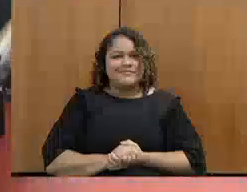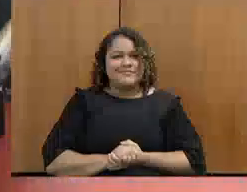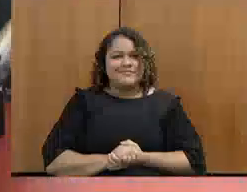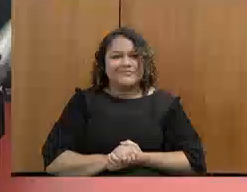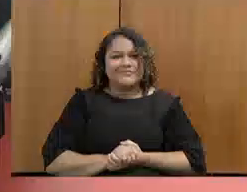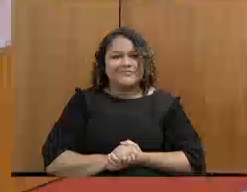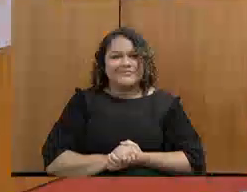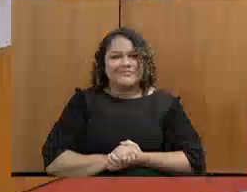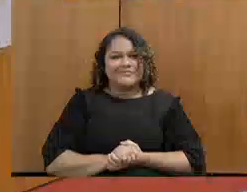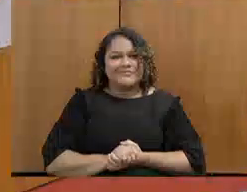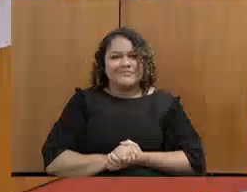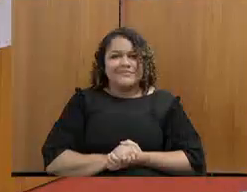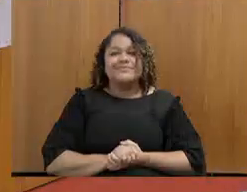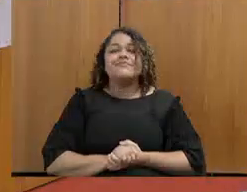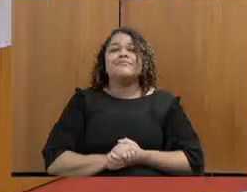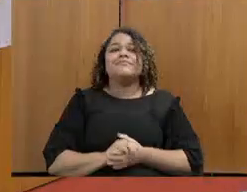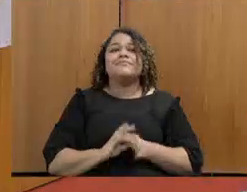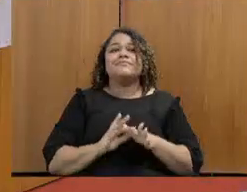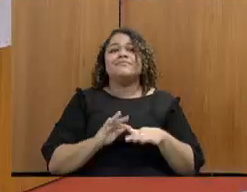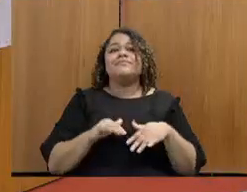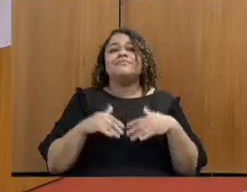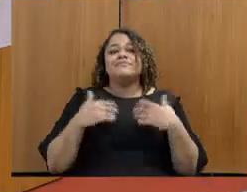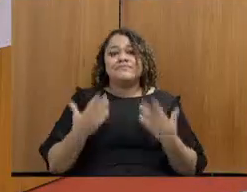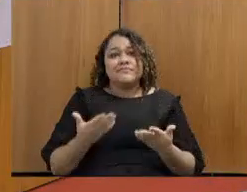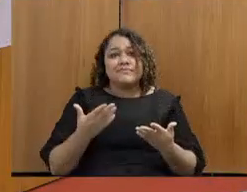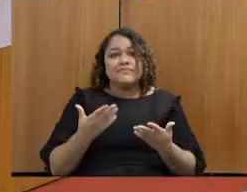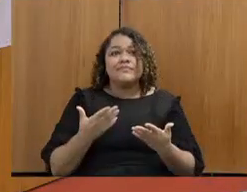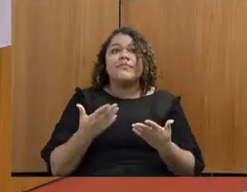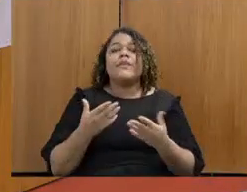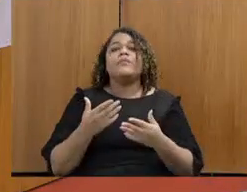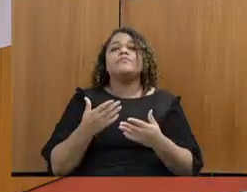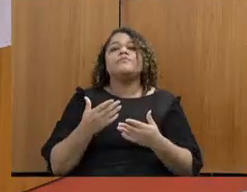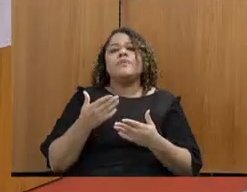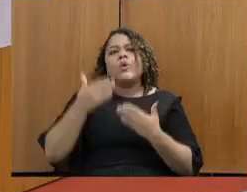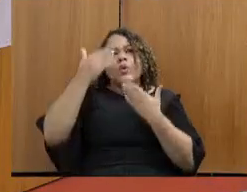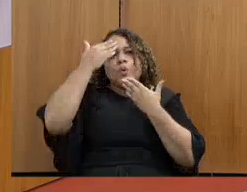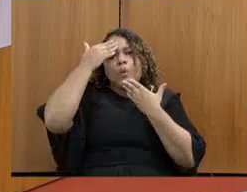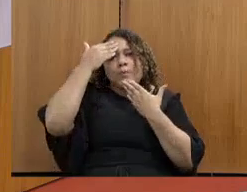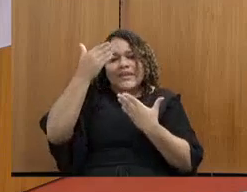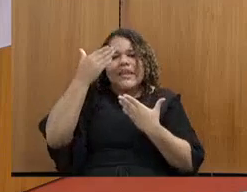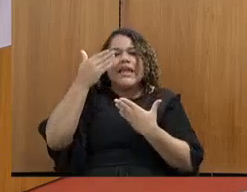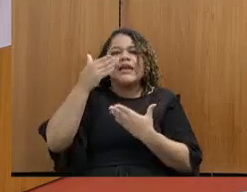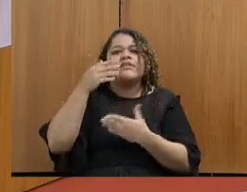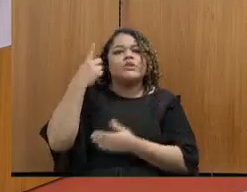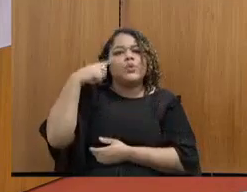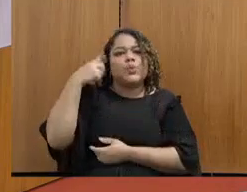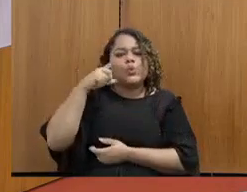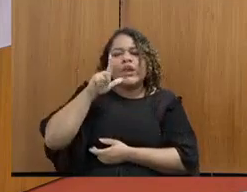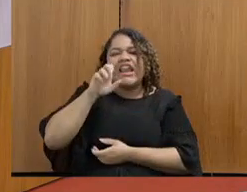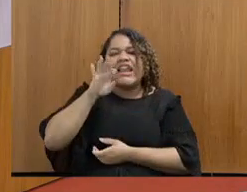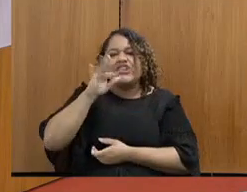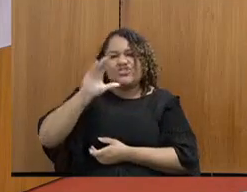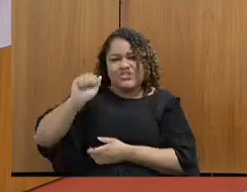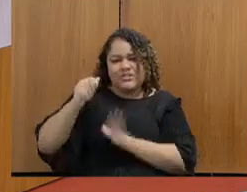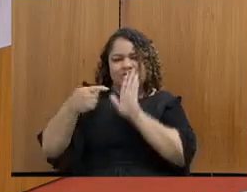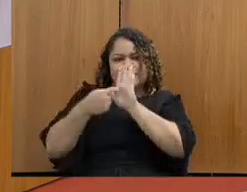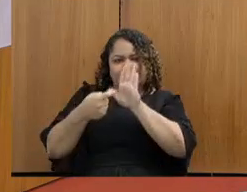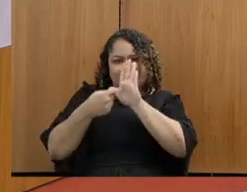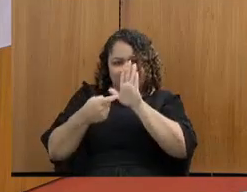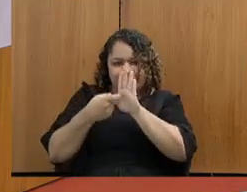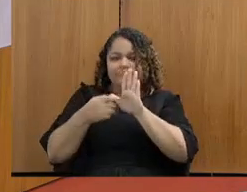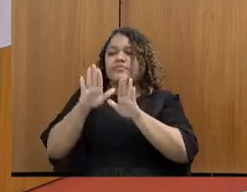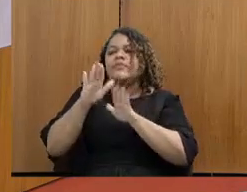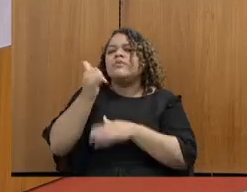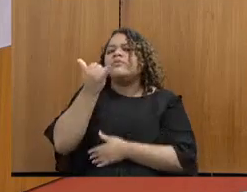agradecemos as intervenções da Dra Letícia só queria pedir desculpa